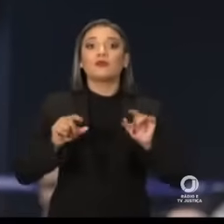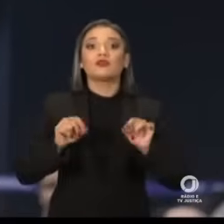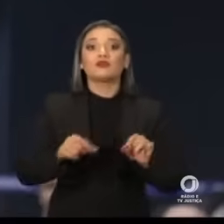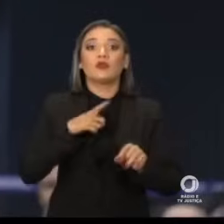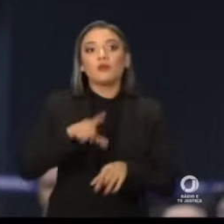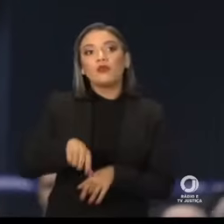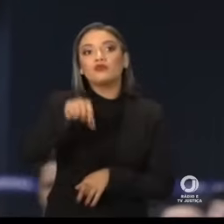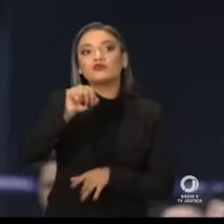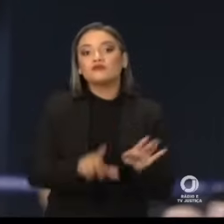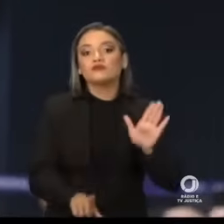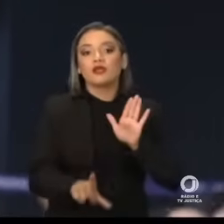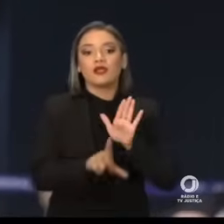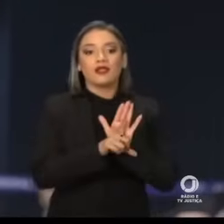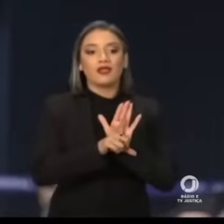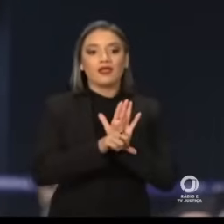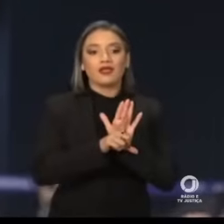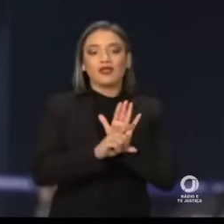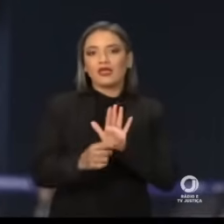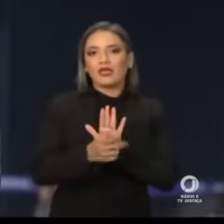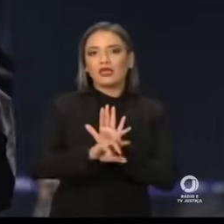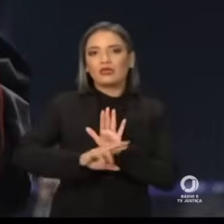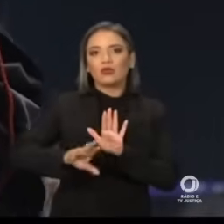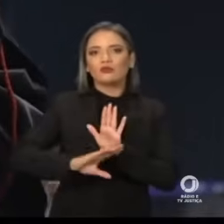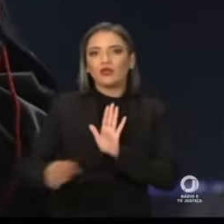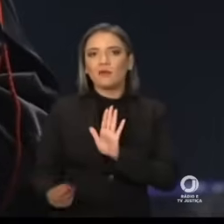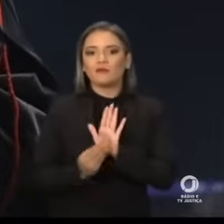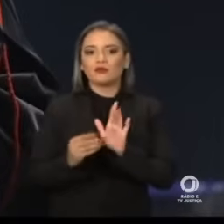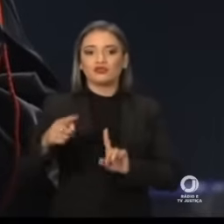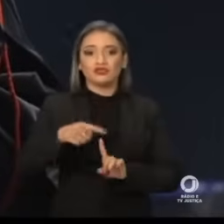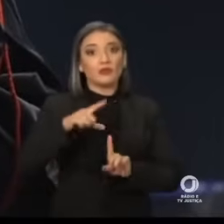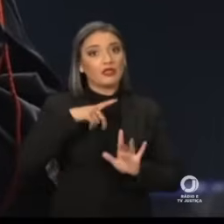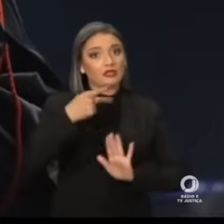legislativa, eles não foram tipificados. Está no projeto de lei.